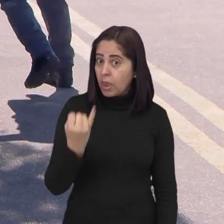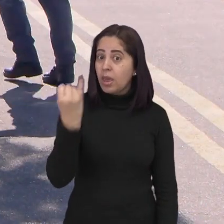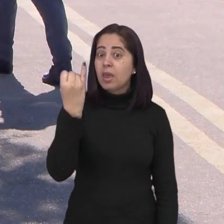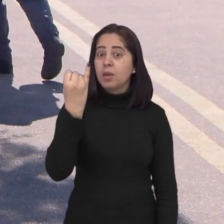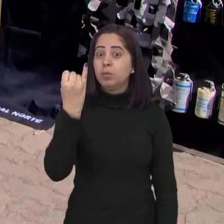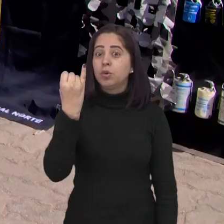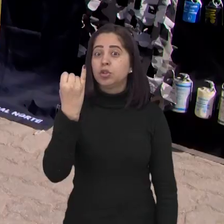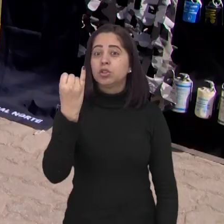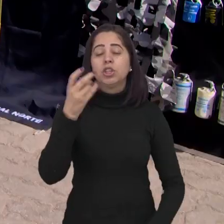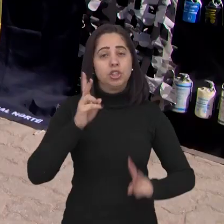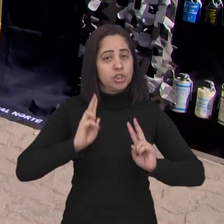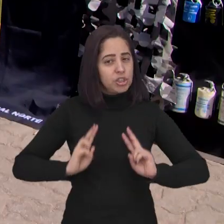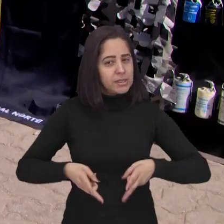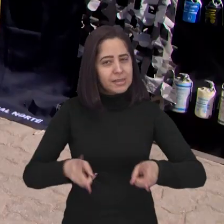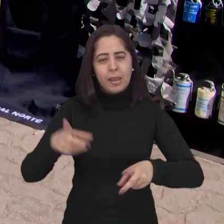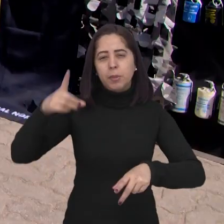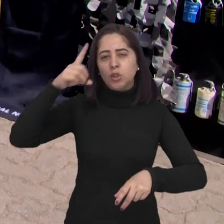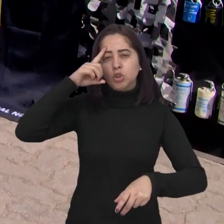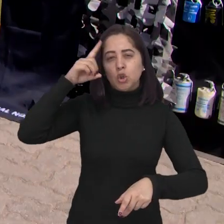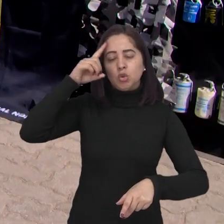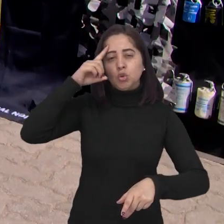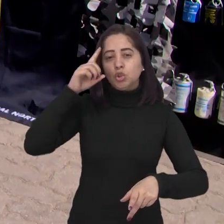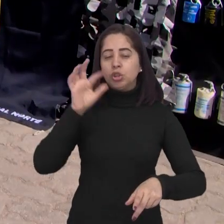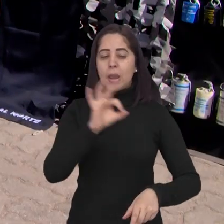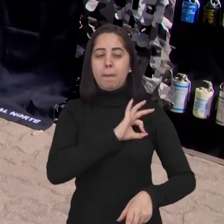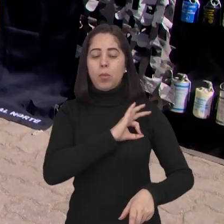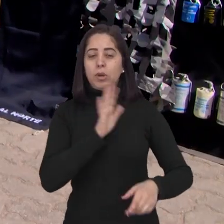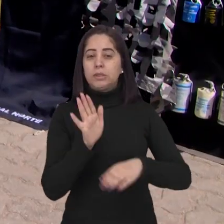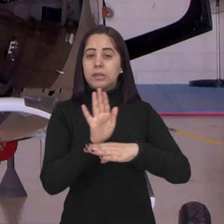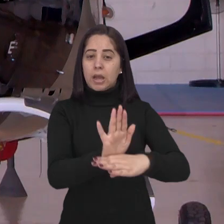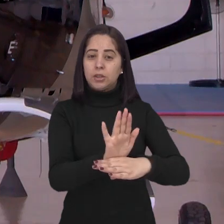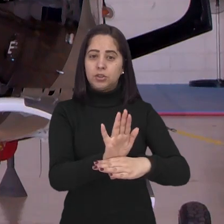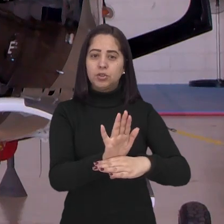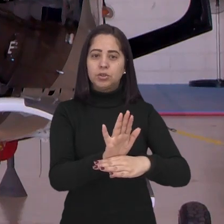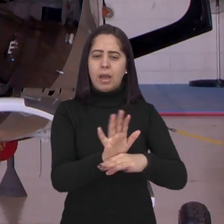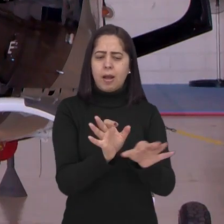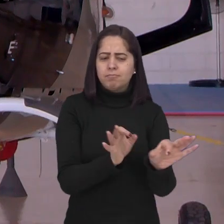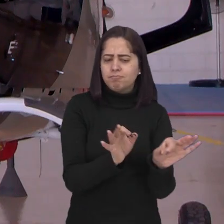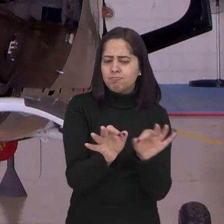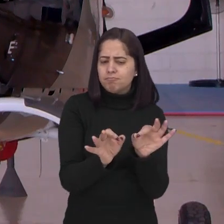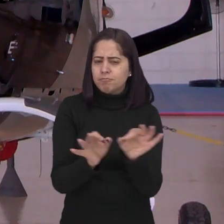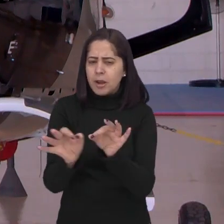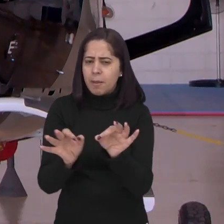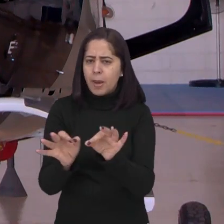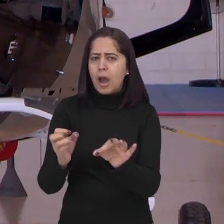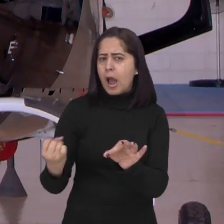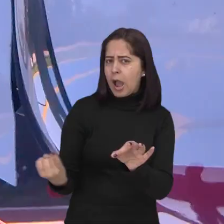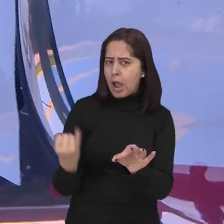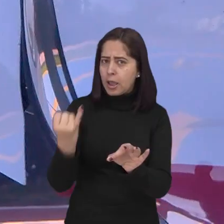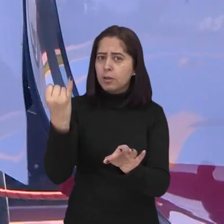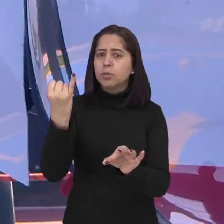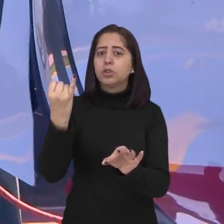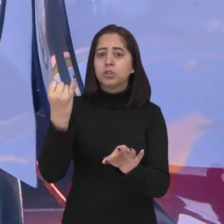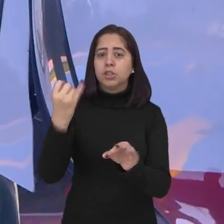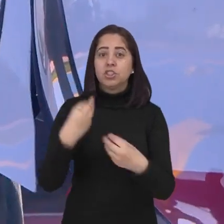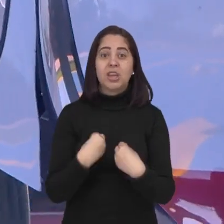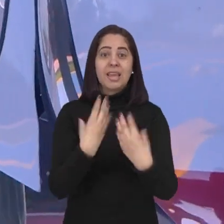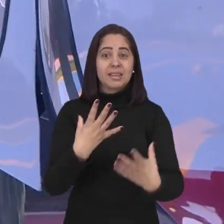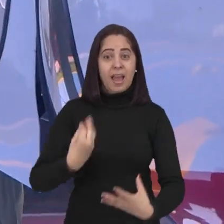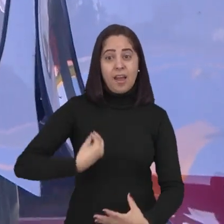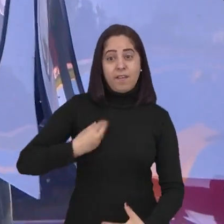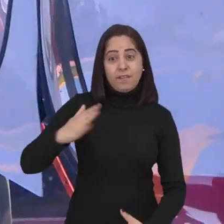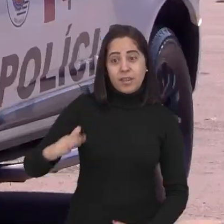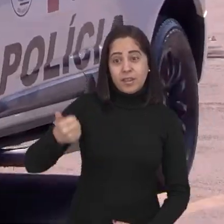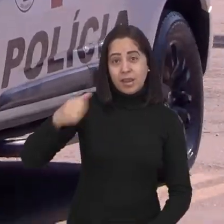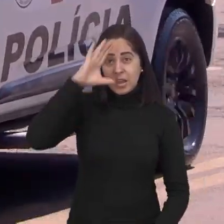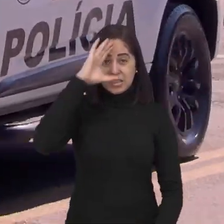de segurança estarem presentes no dia a dia da população. Organização fundamental, que garante qualidade